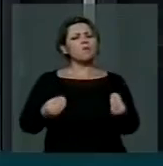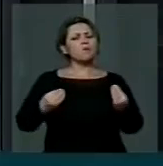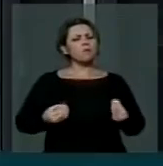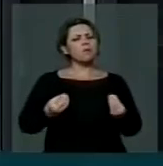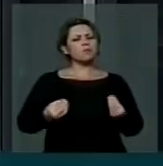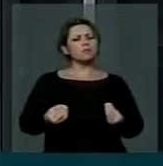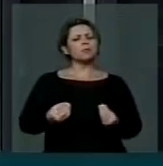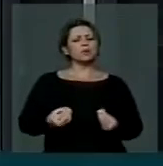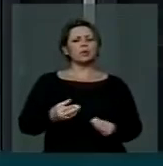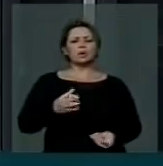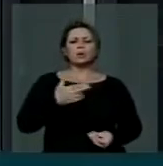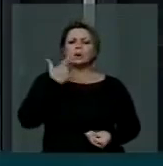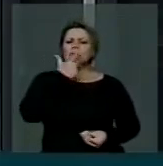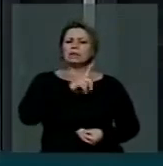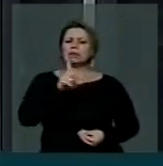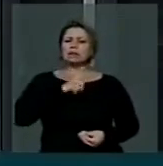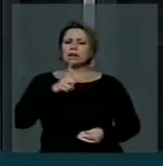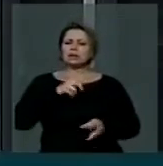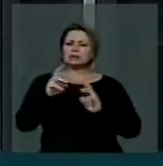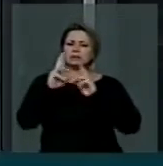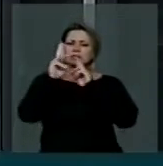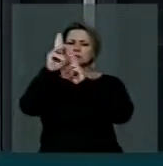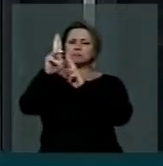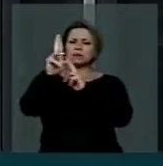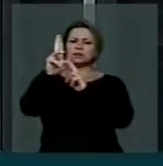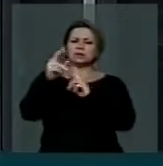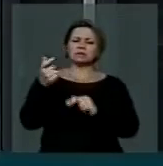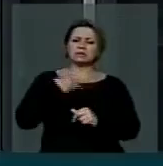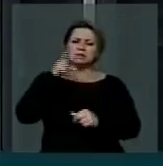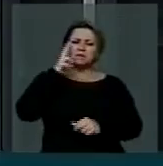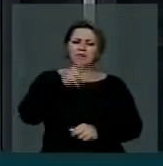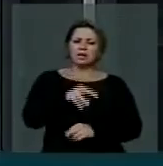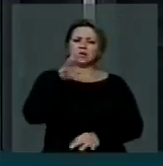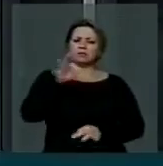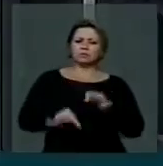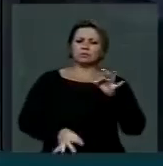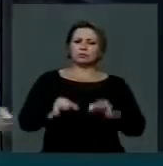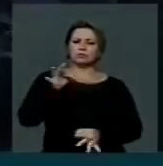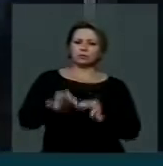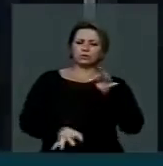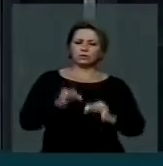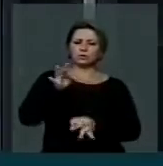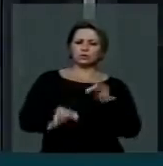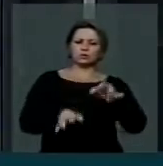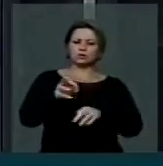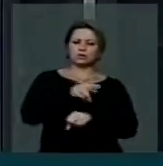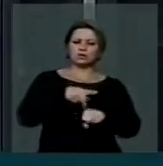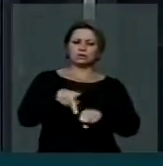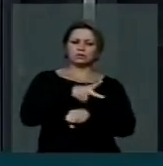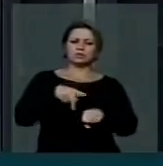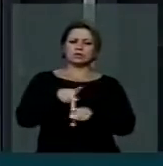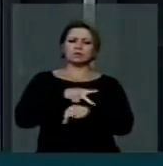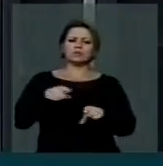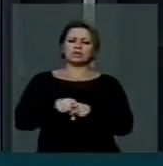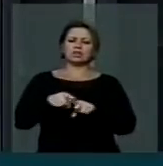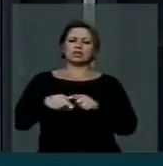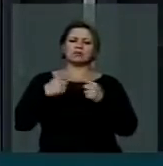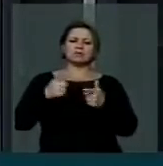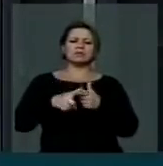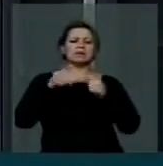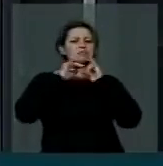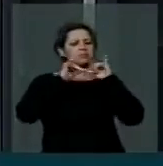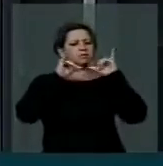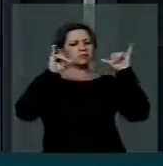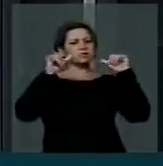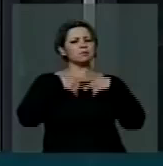alimentar esperança em torno da efetiva jurisdição e da total autonomia do Tribunal Internacional Penal, se a